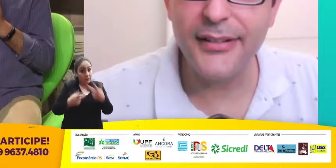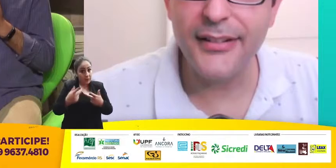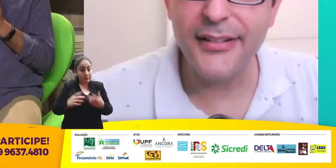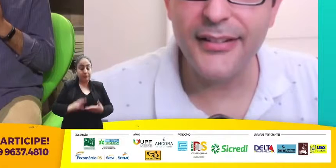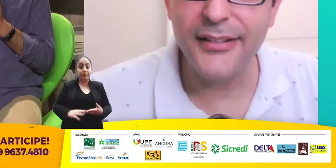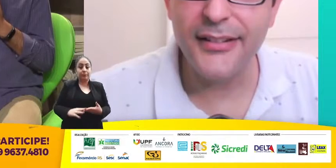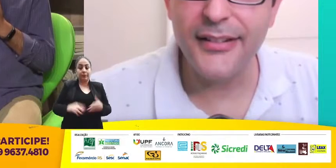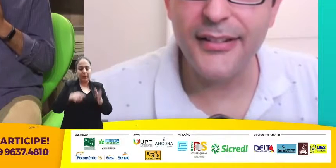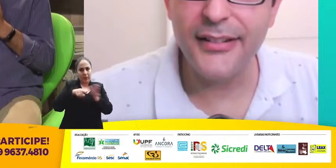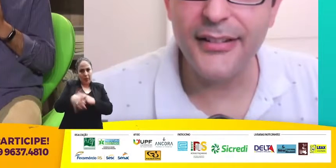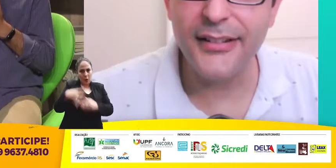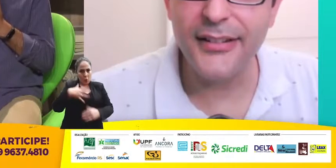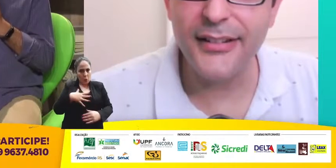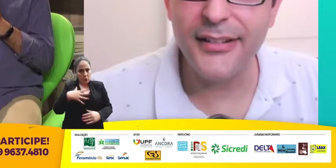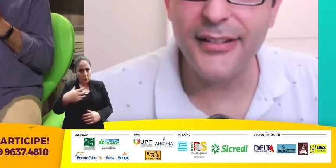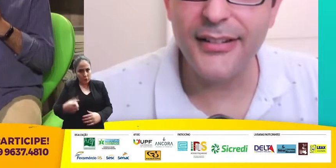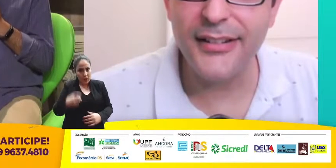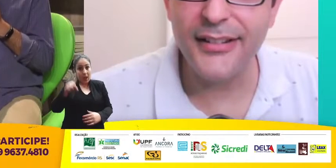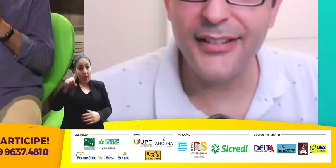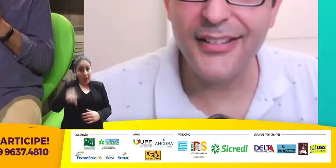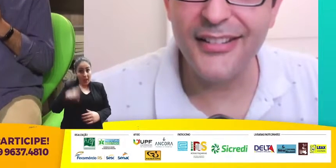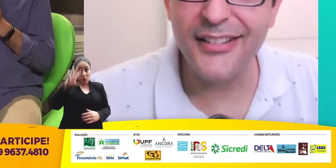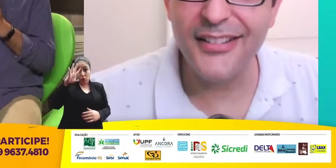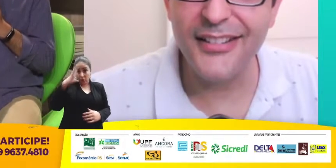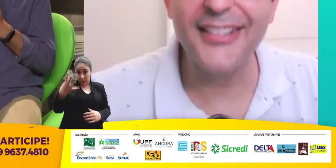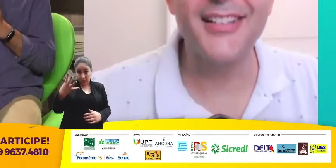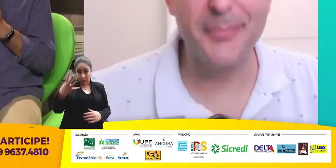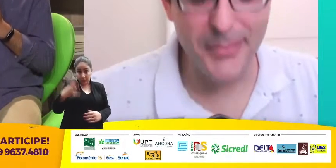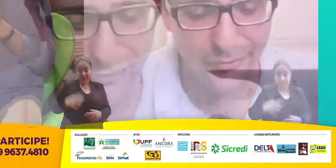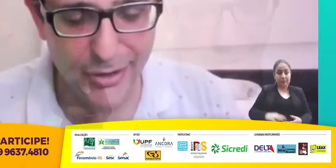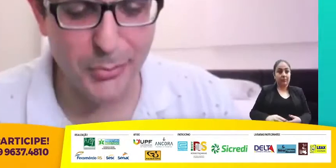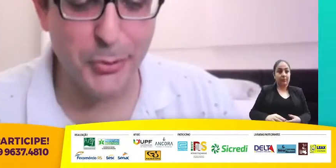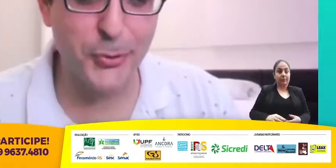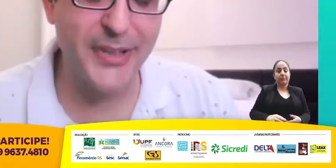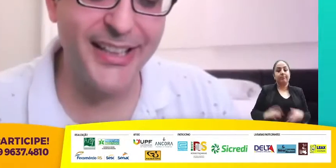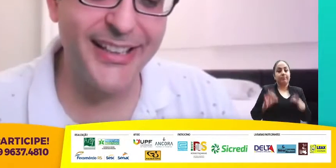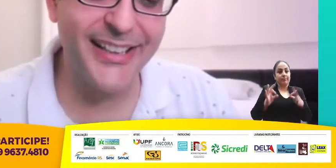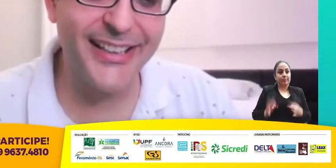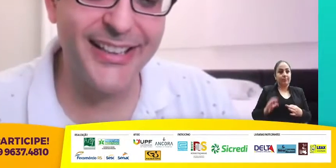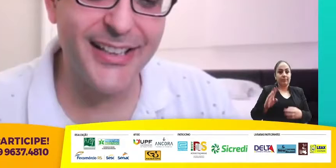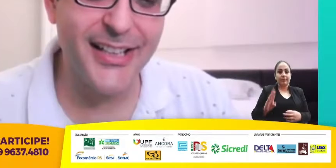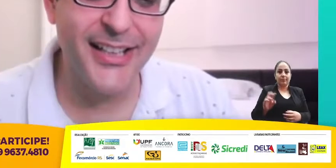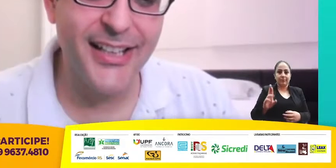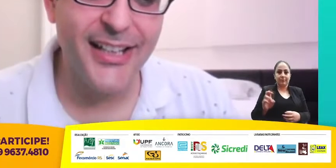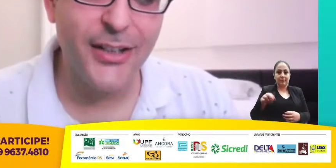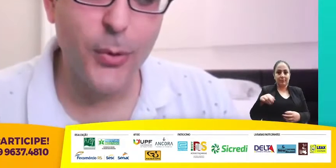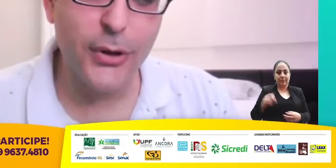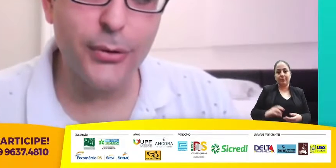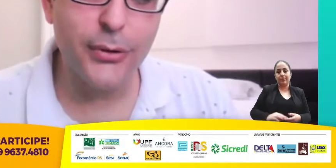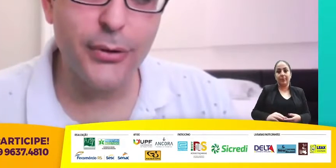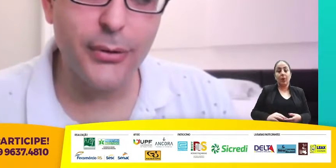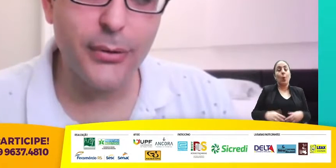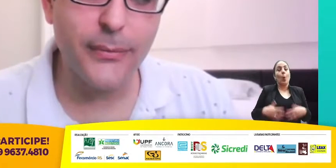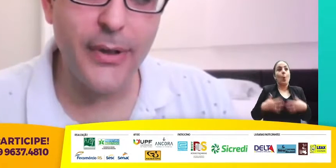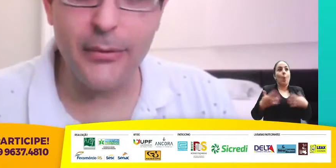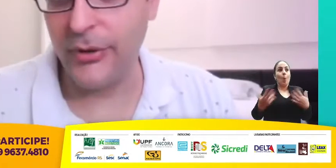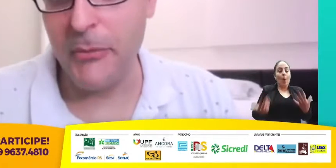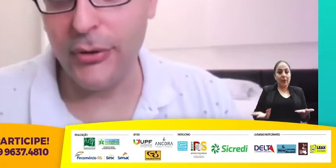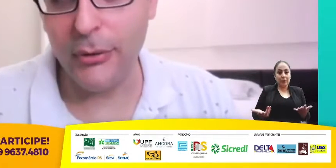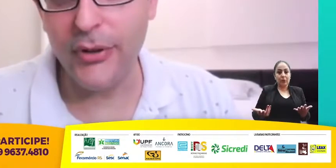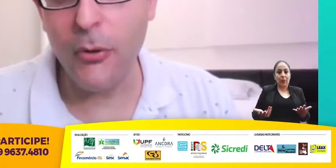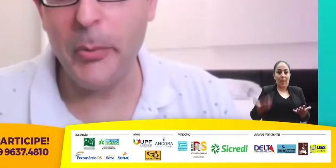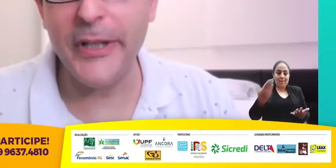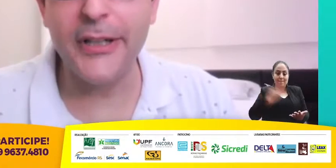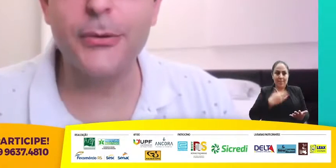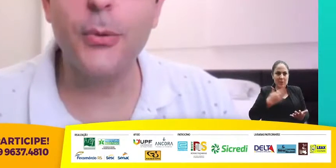pergunta: o suicídio é solução? Perfeito, Bruno. Quando